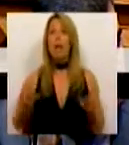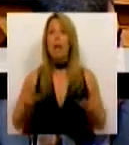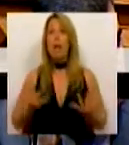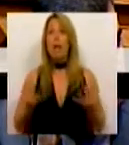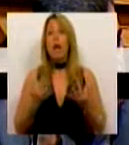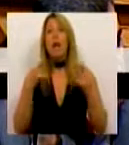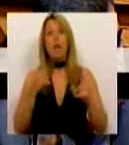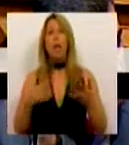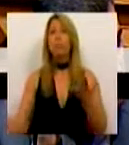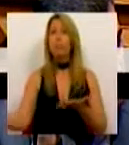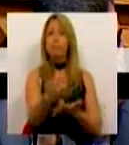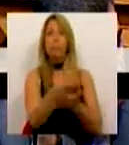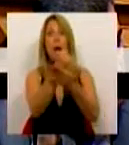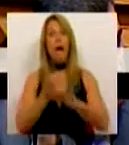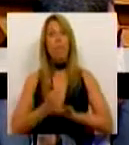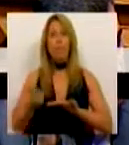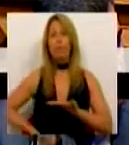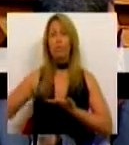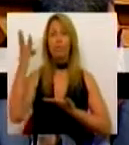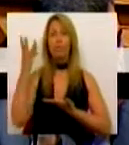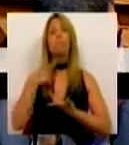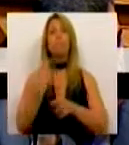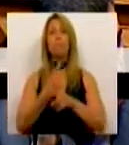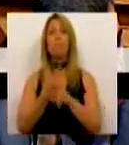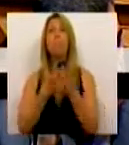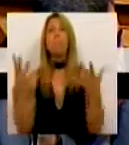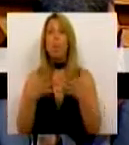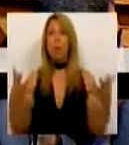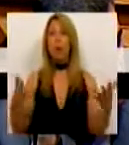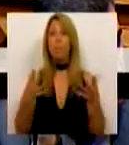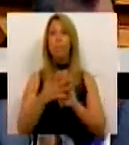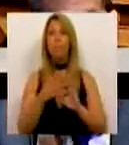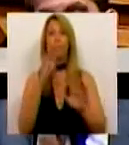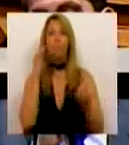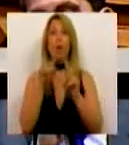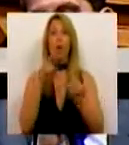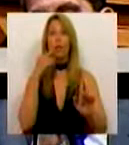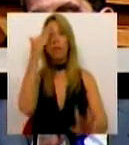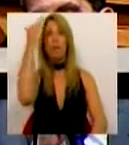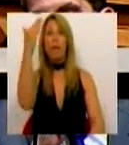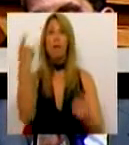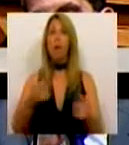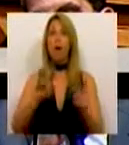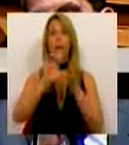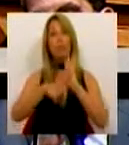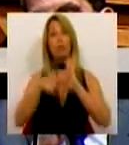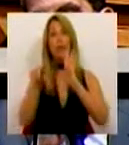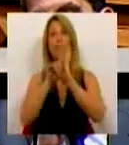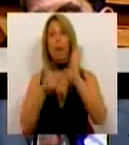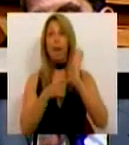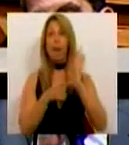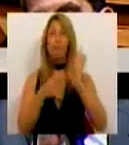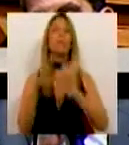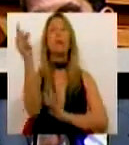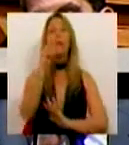incorporação de contributos, entre os quais a maioria dos propósitos meritórios que se encontram plasmados neste projeto de lei. O